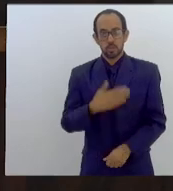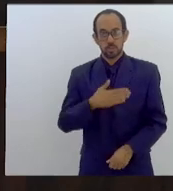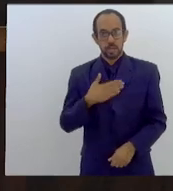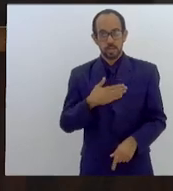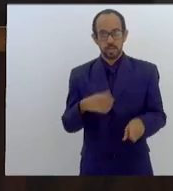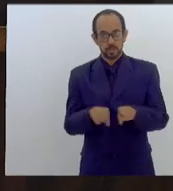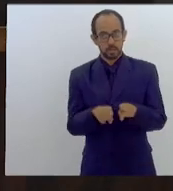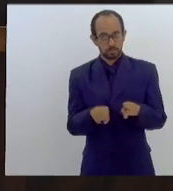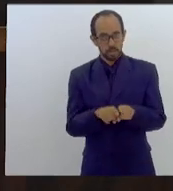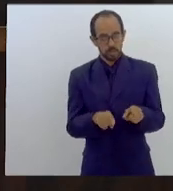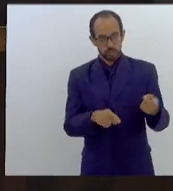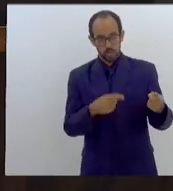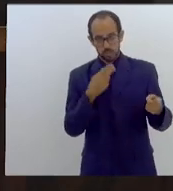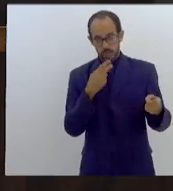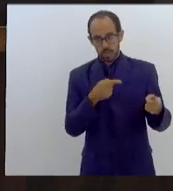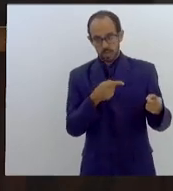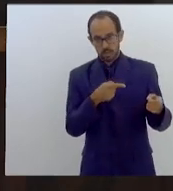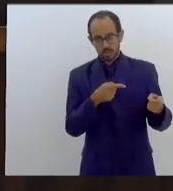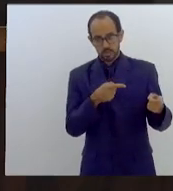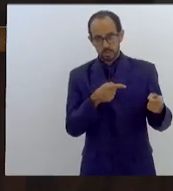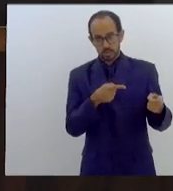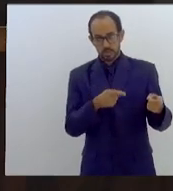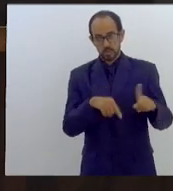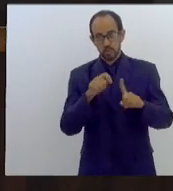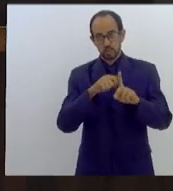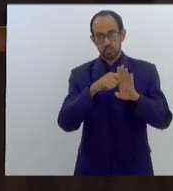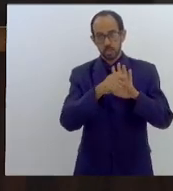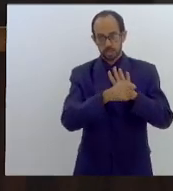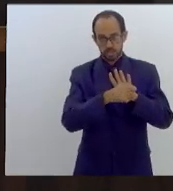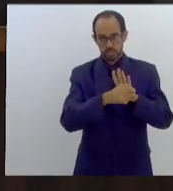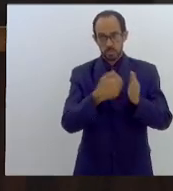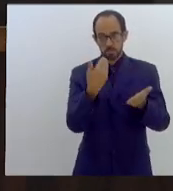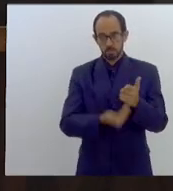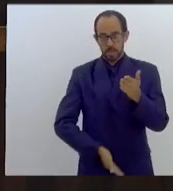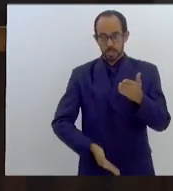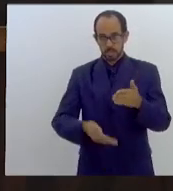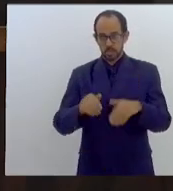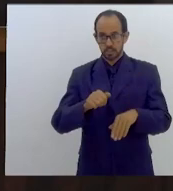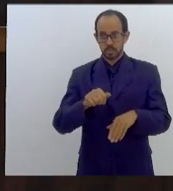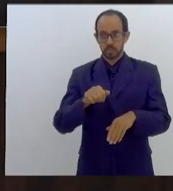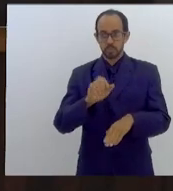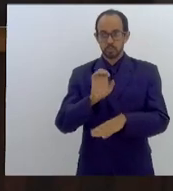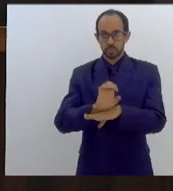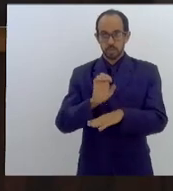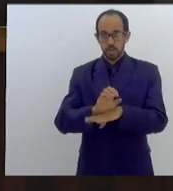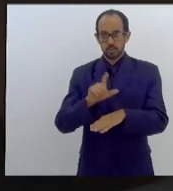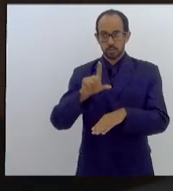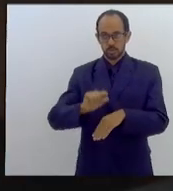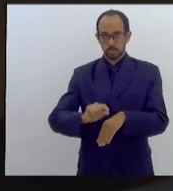está perdendo os municípios a cada mês, por conta da redução de ICMS.